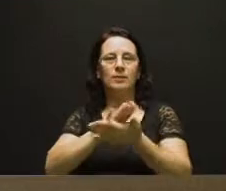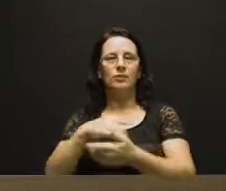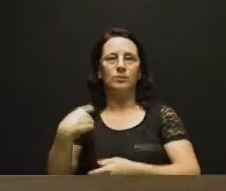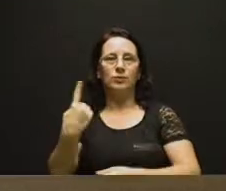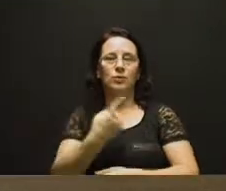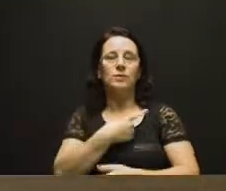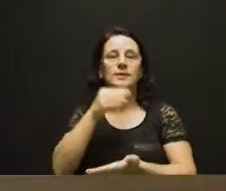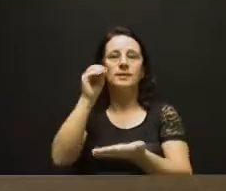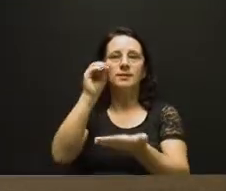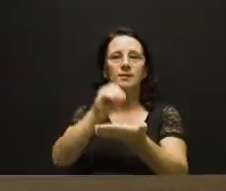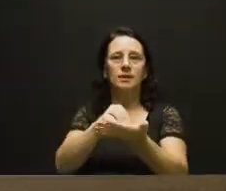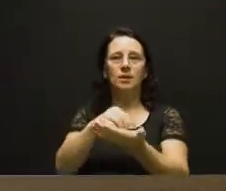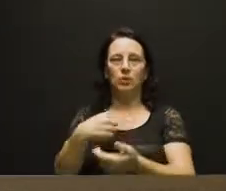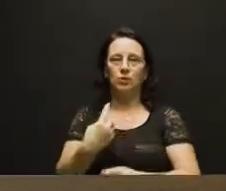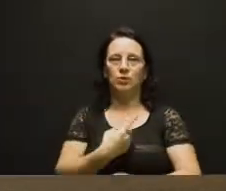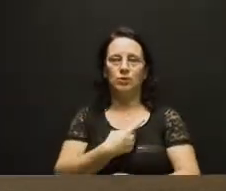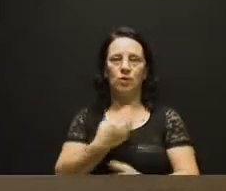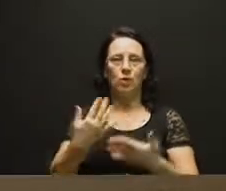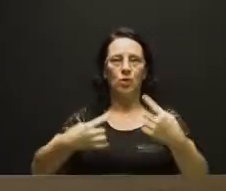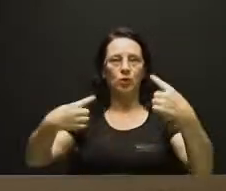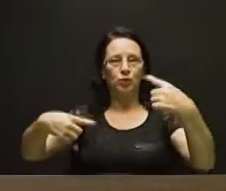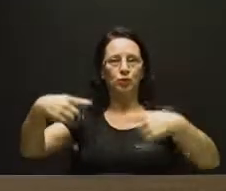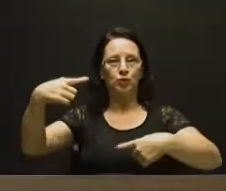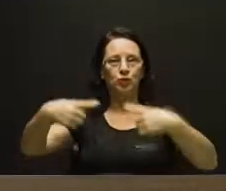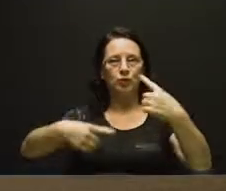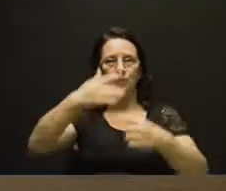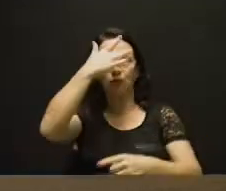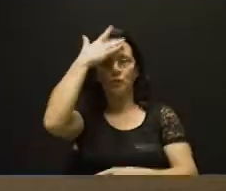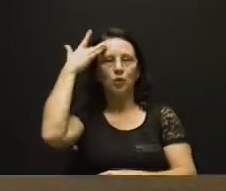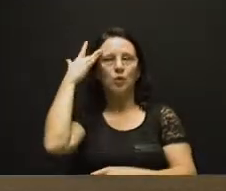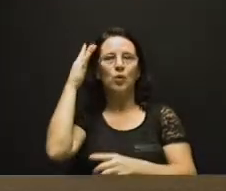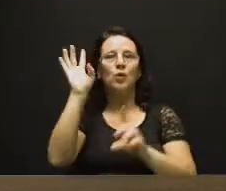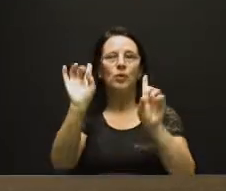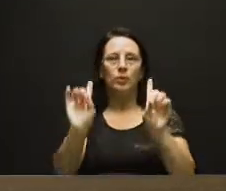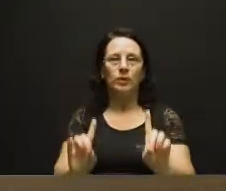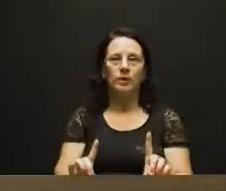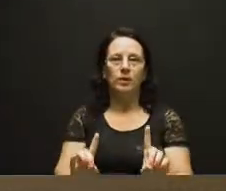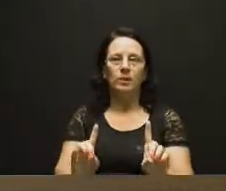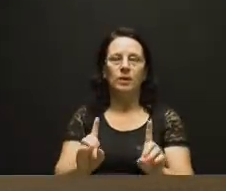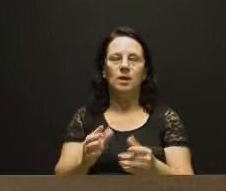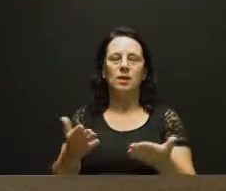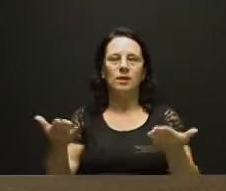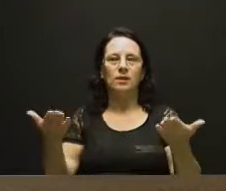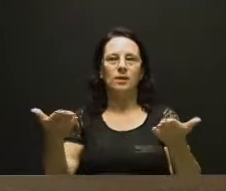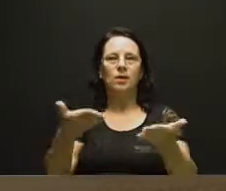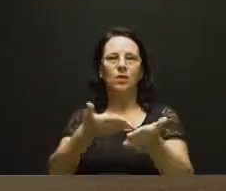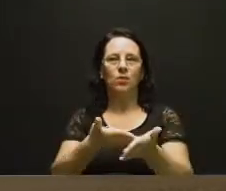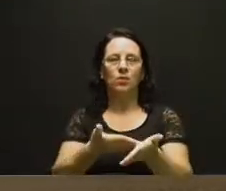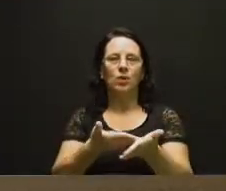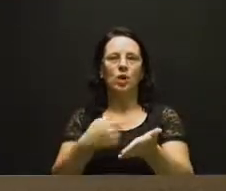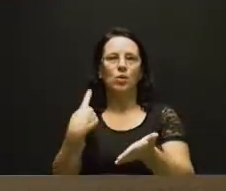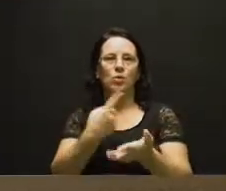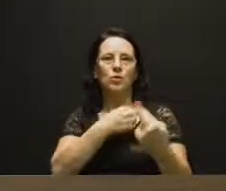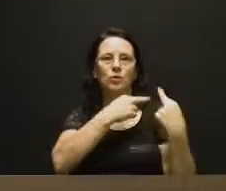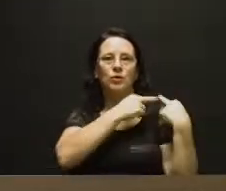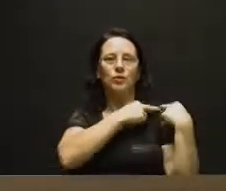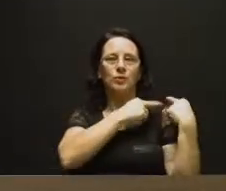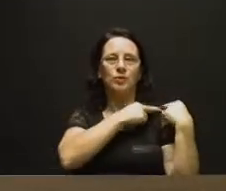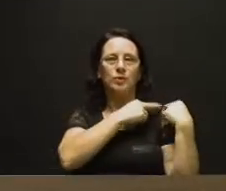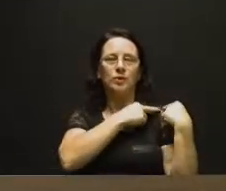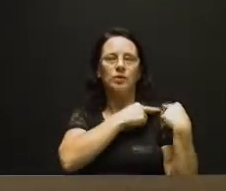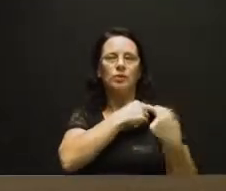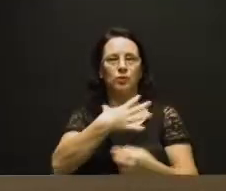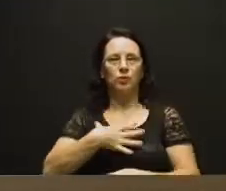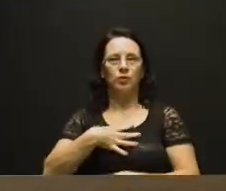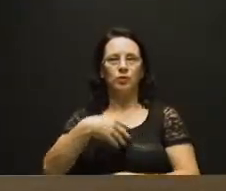se agora for discutido o direito da pessoa com deficiência até que essa nós representantes legais dos